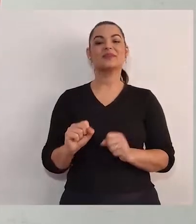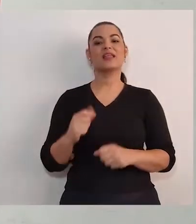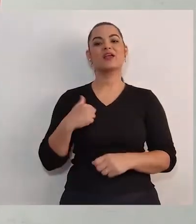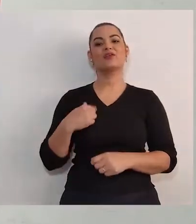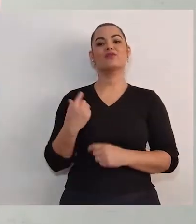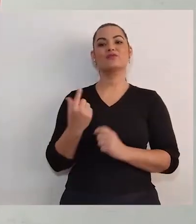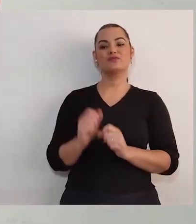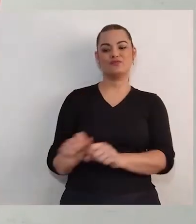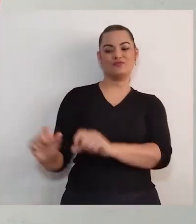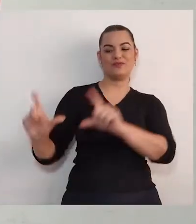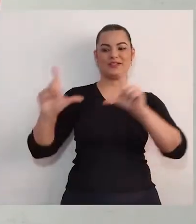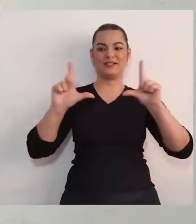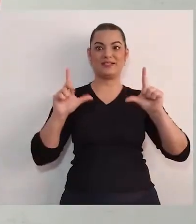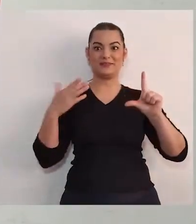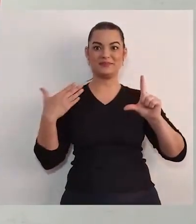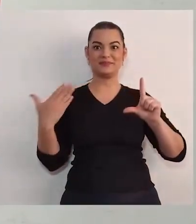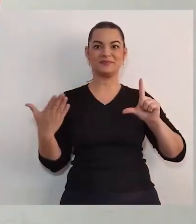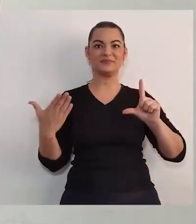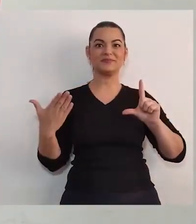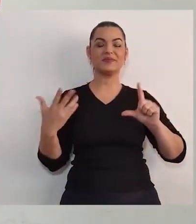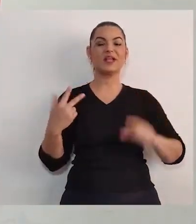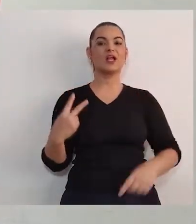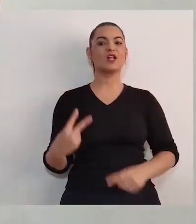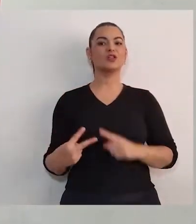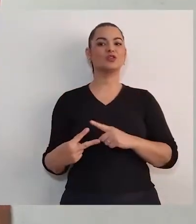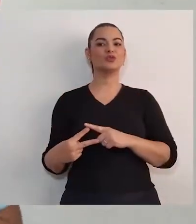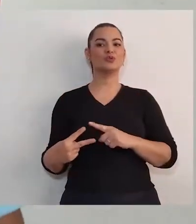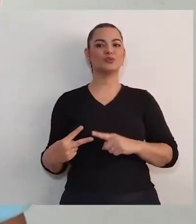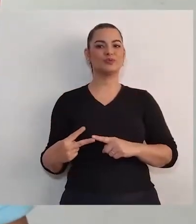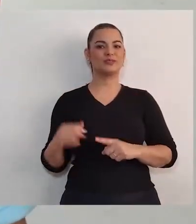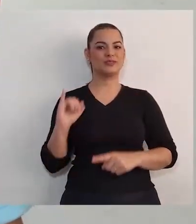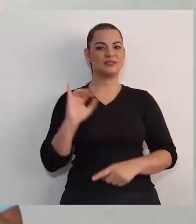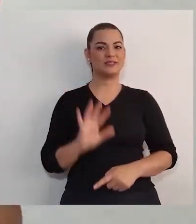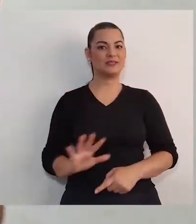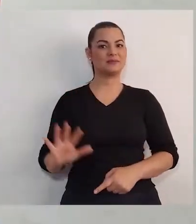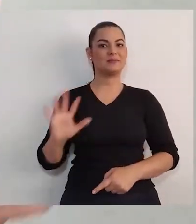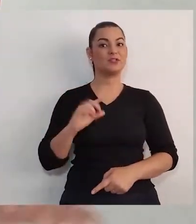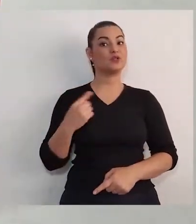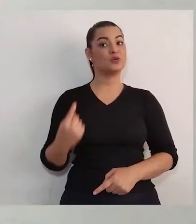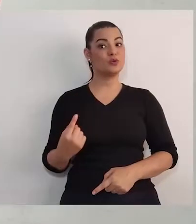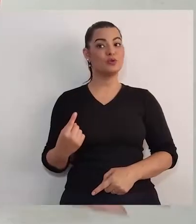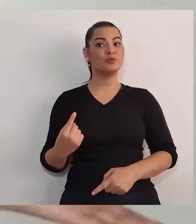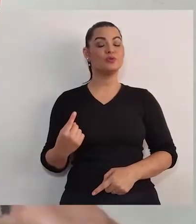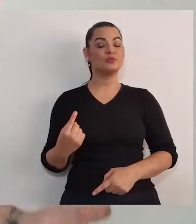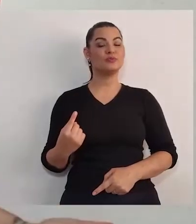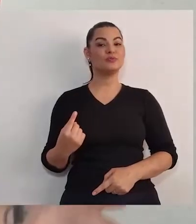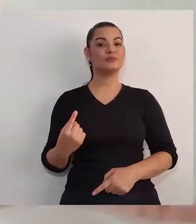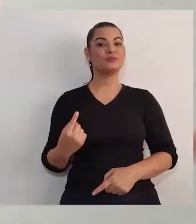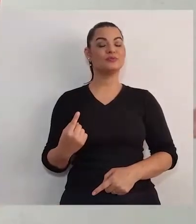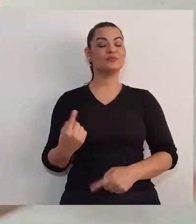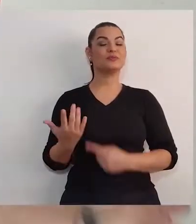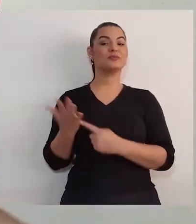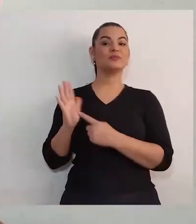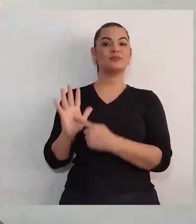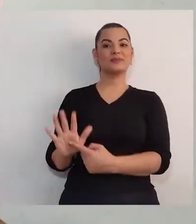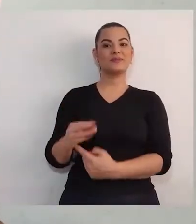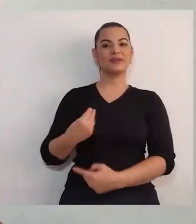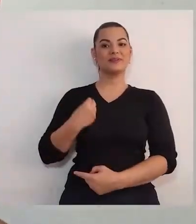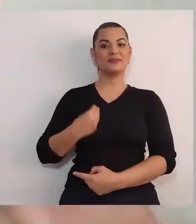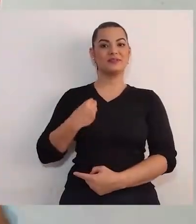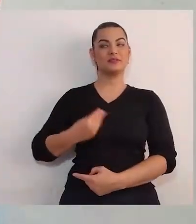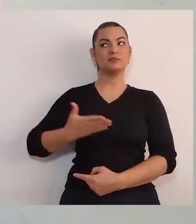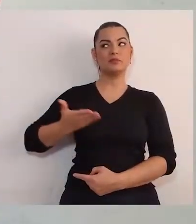vai colocar aqui na tela para vocês duas imagens. Uma que reflete a vida no